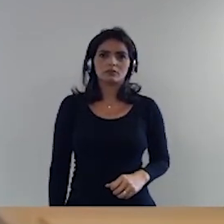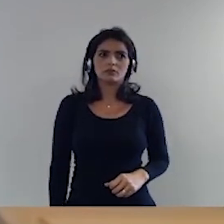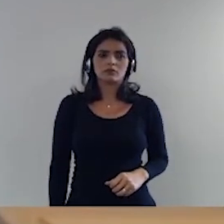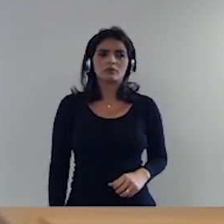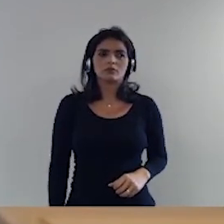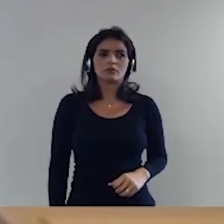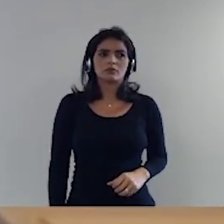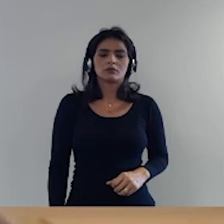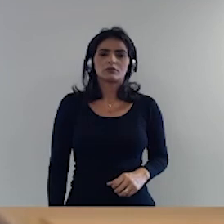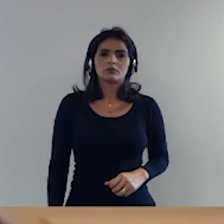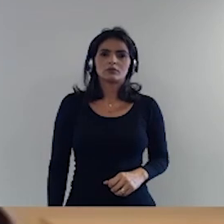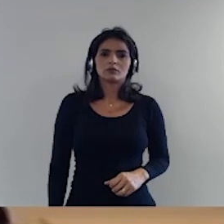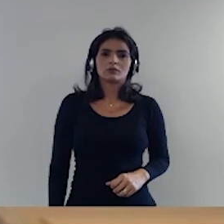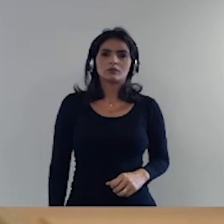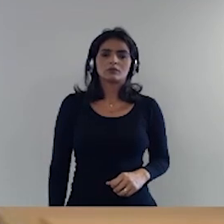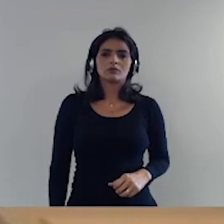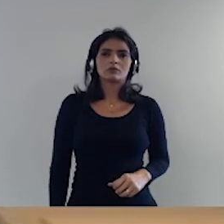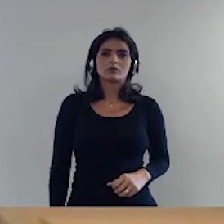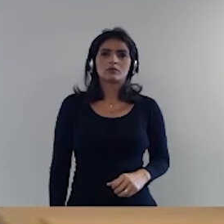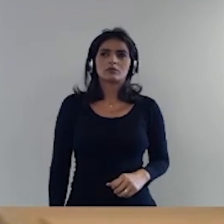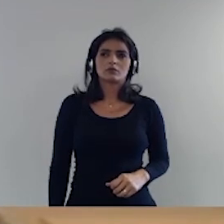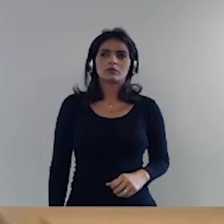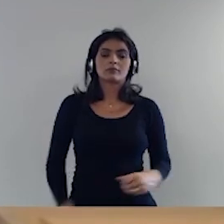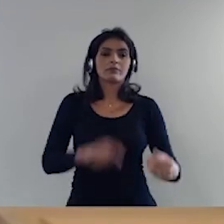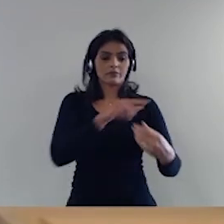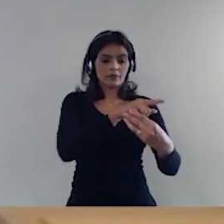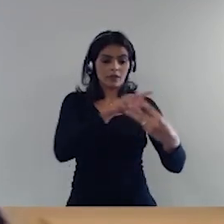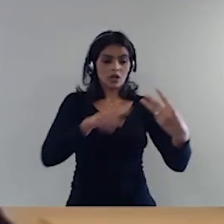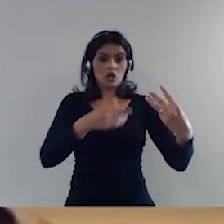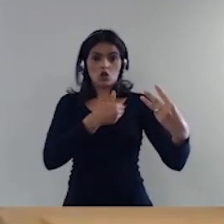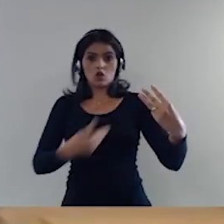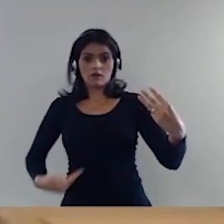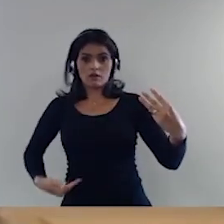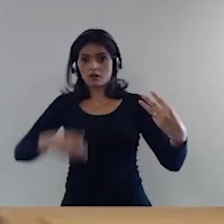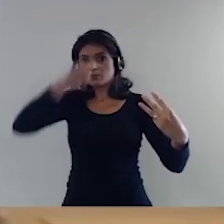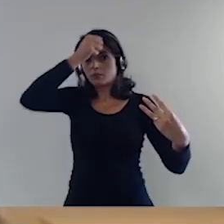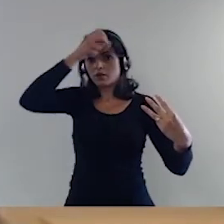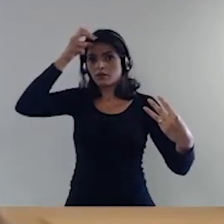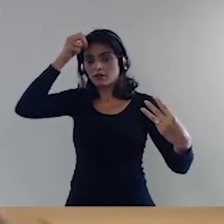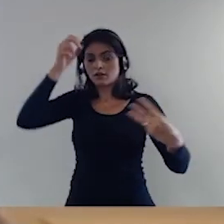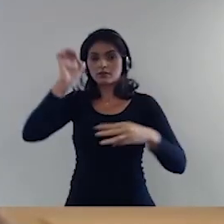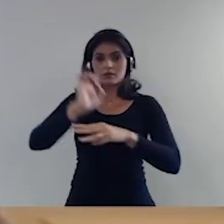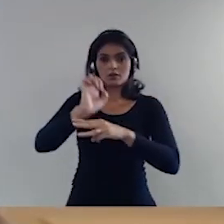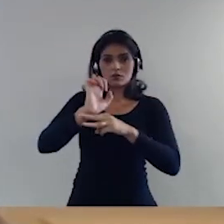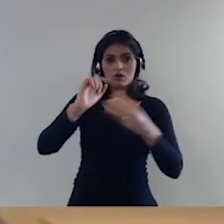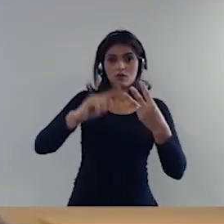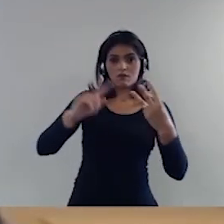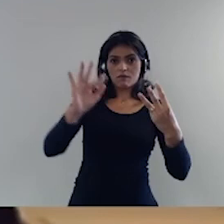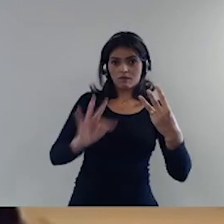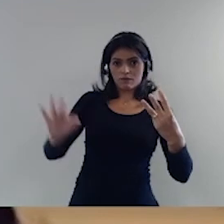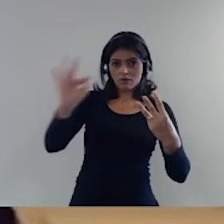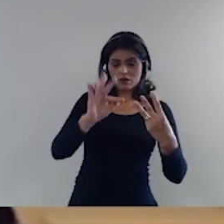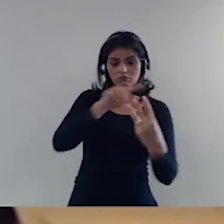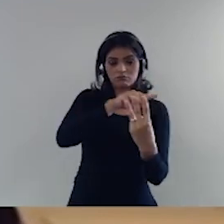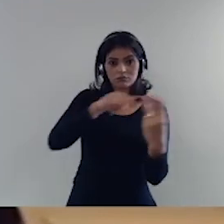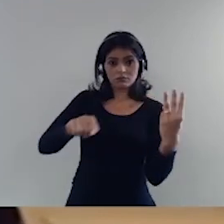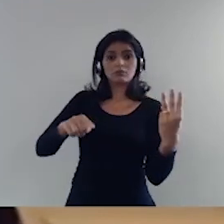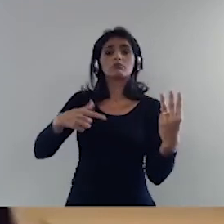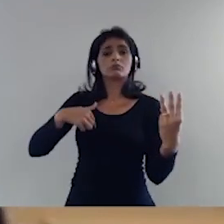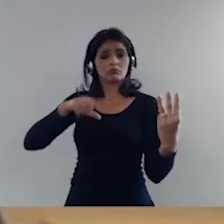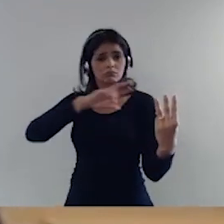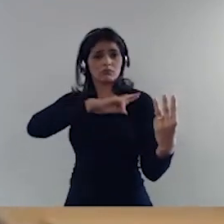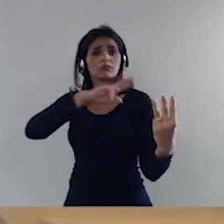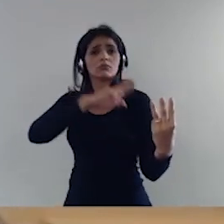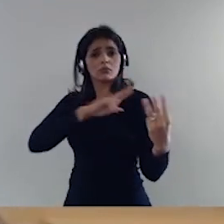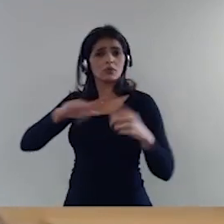3 níveis de governo tinham competências no combate, no